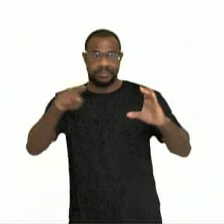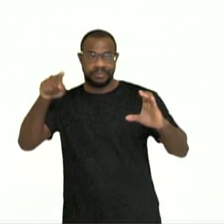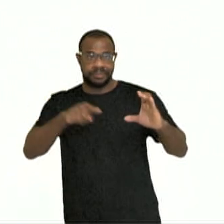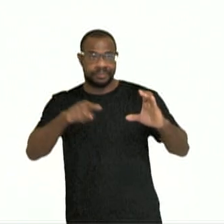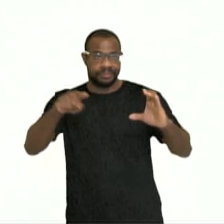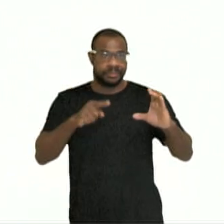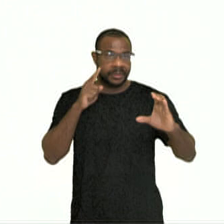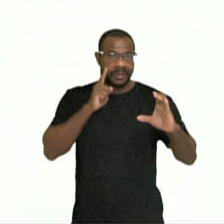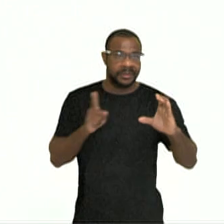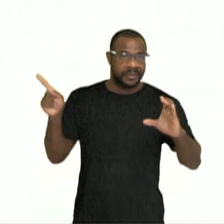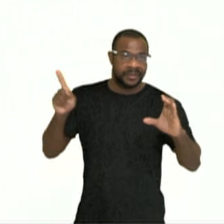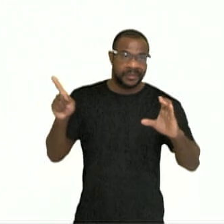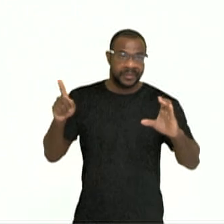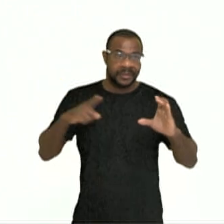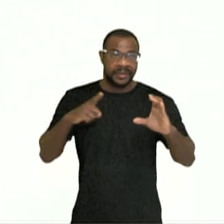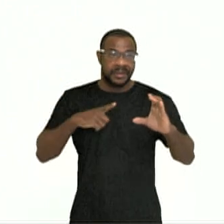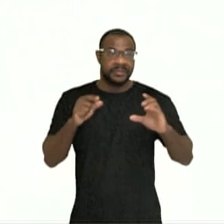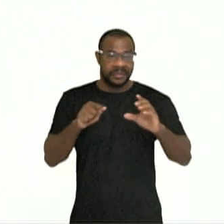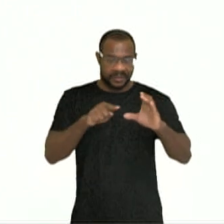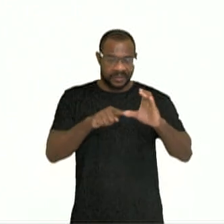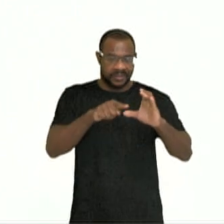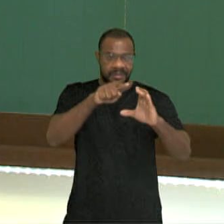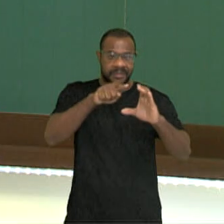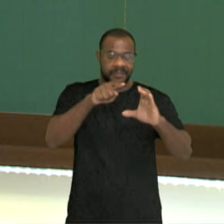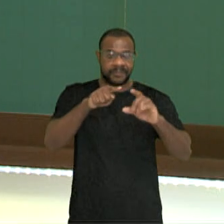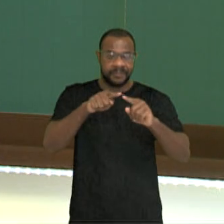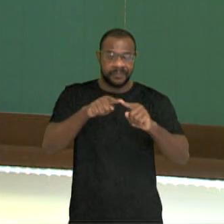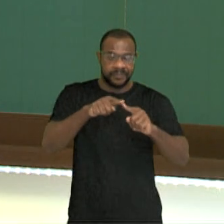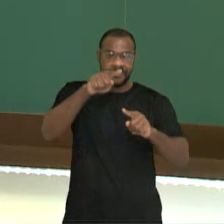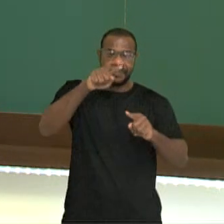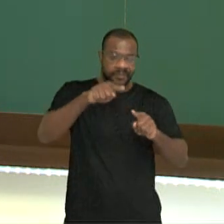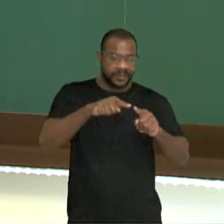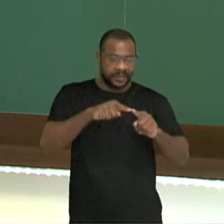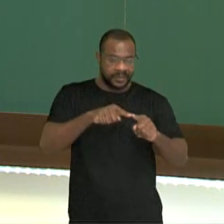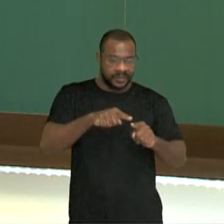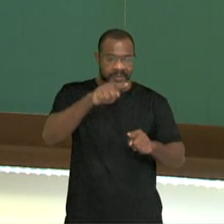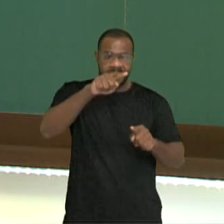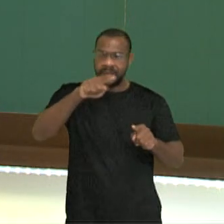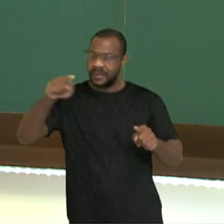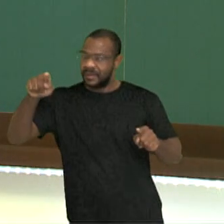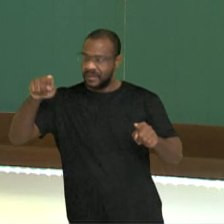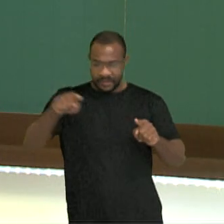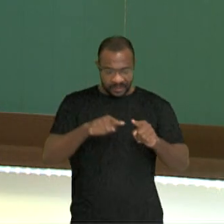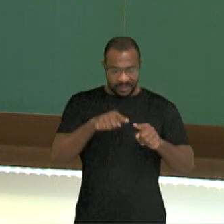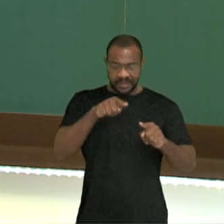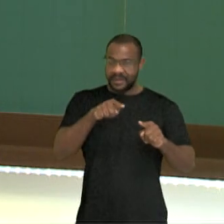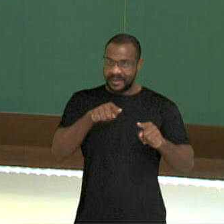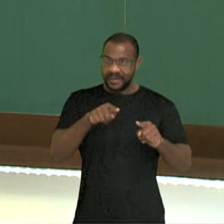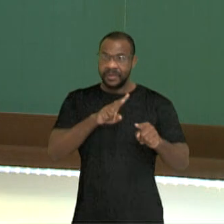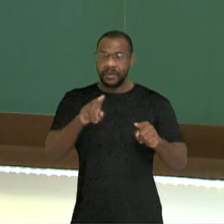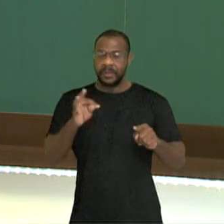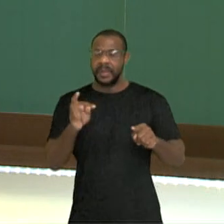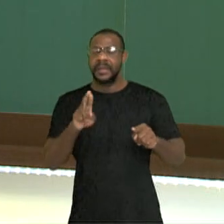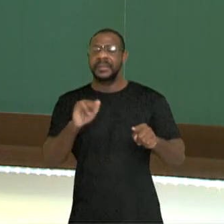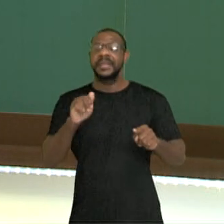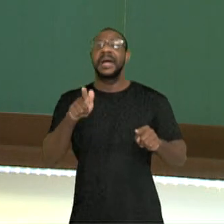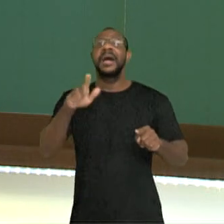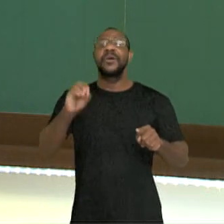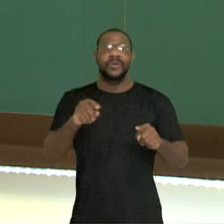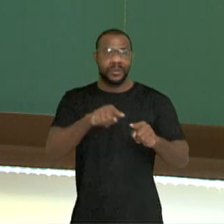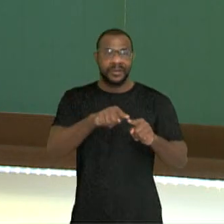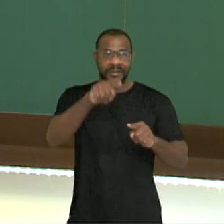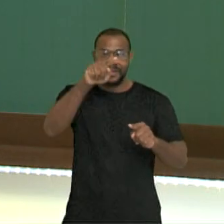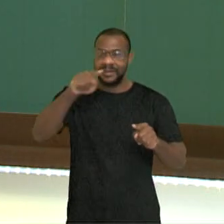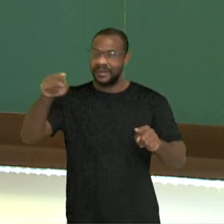aqui, pessoal? Um triângulo. Que tipo de triângulo é esse? E esse tipo de triângulo lembra o que para vocês?